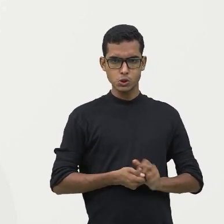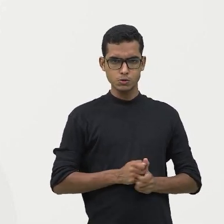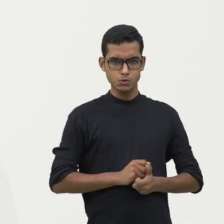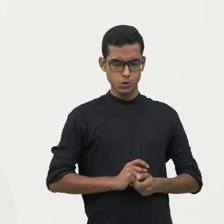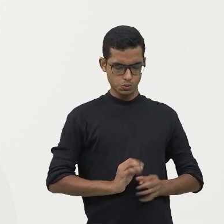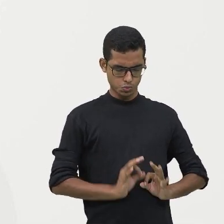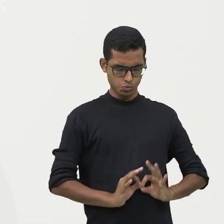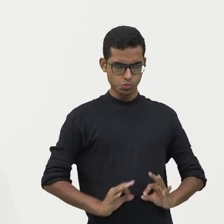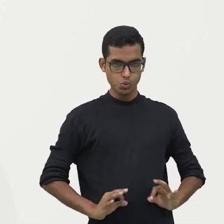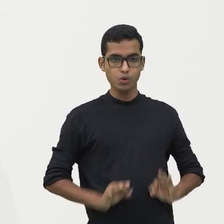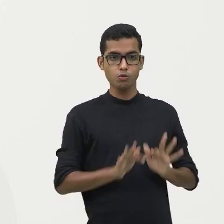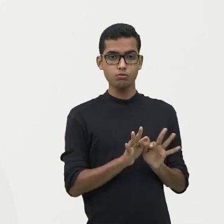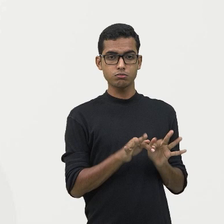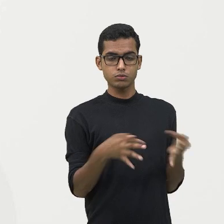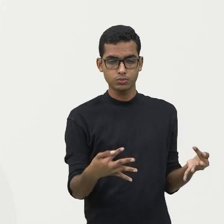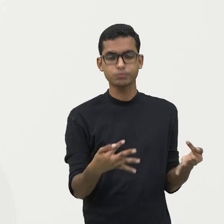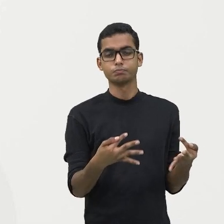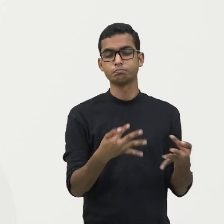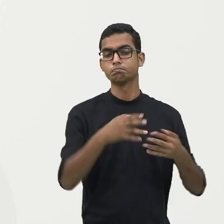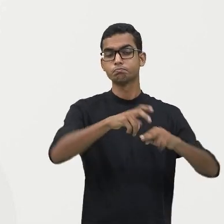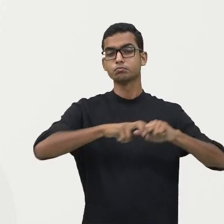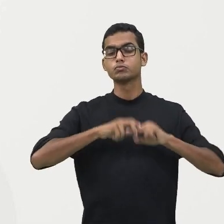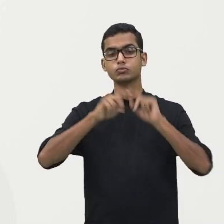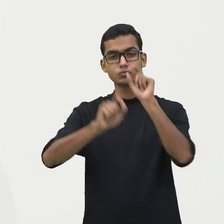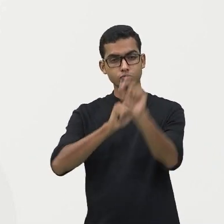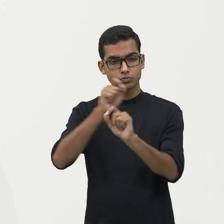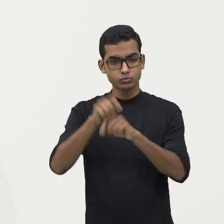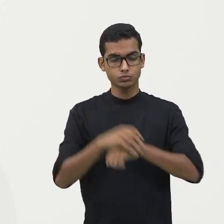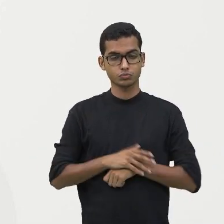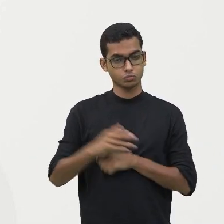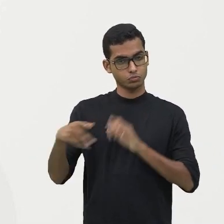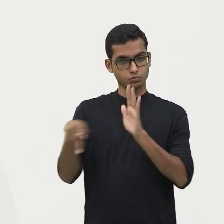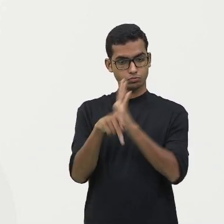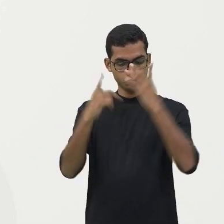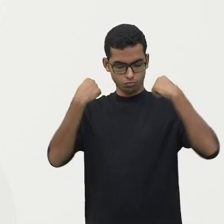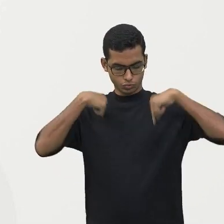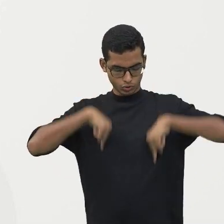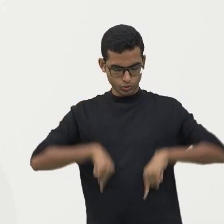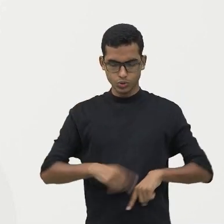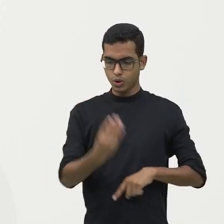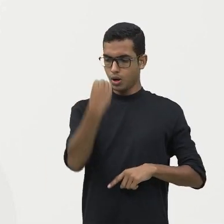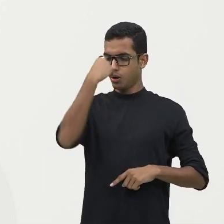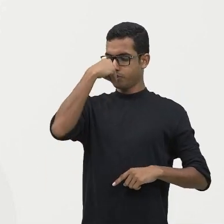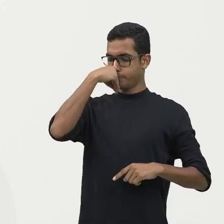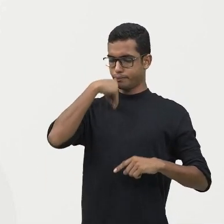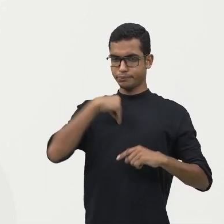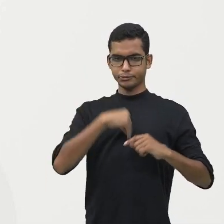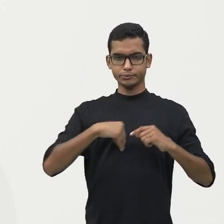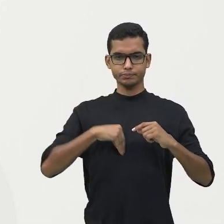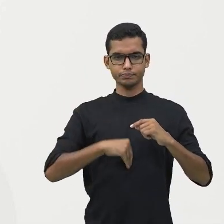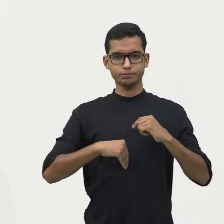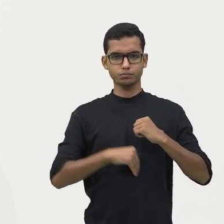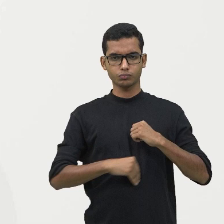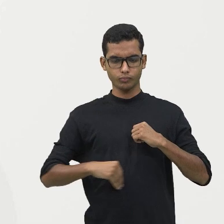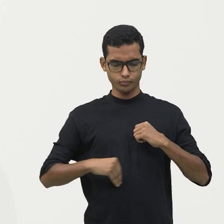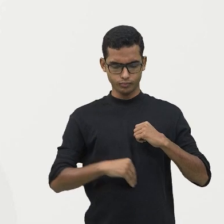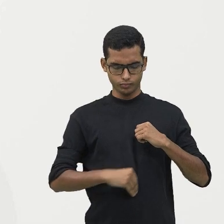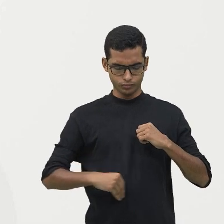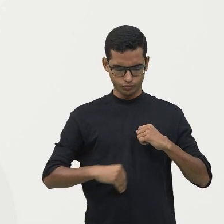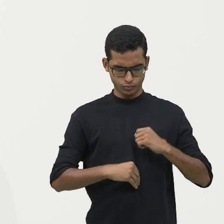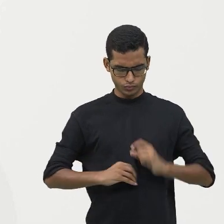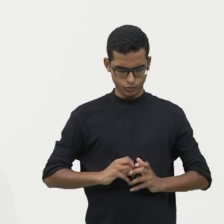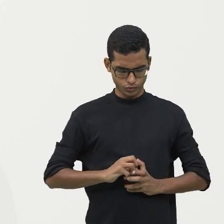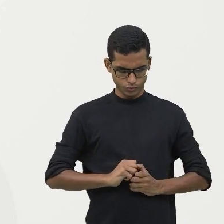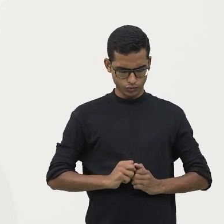em moléculas simples. Por quê? Porque o nosso sistema digestório, ele vai, o